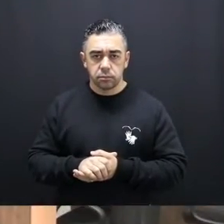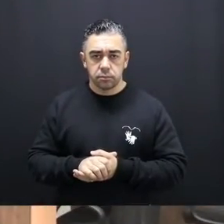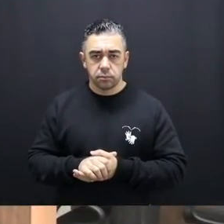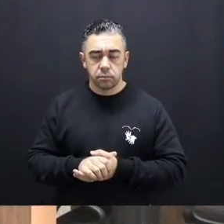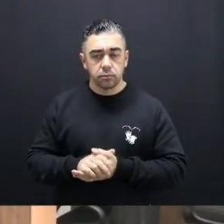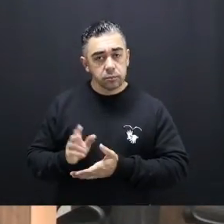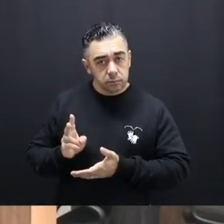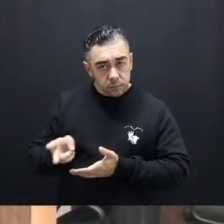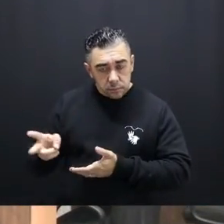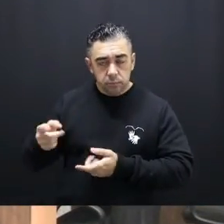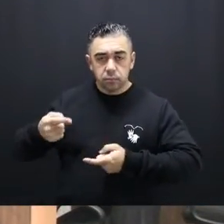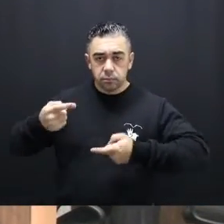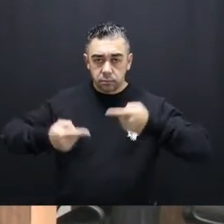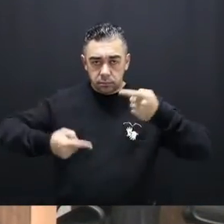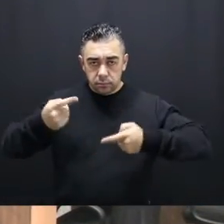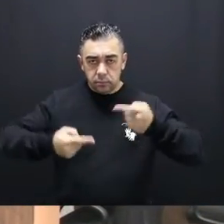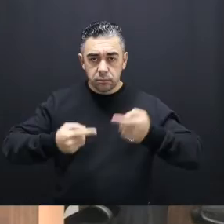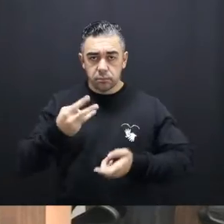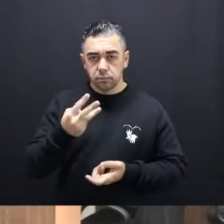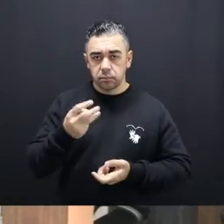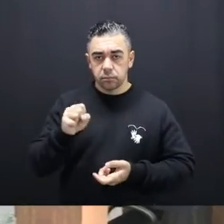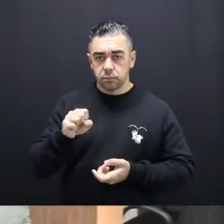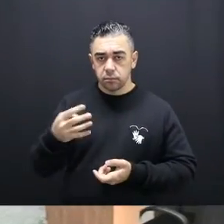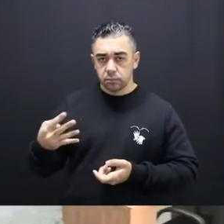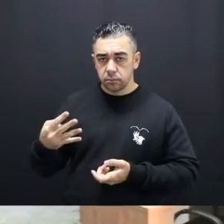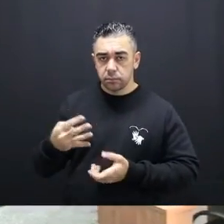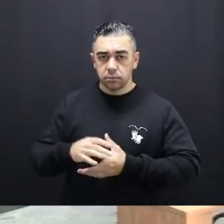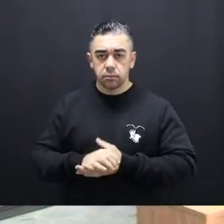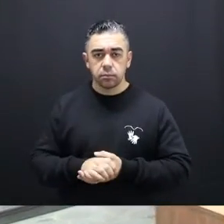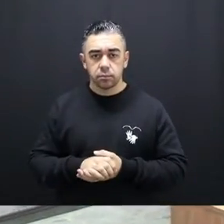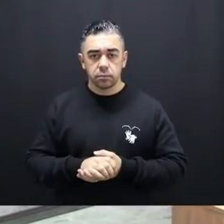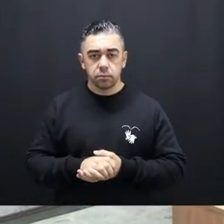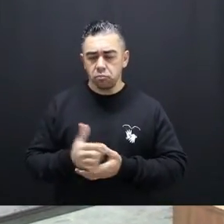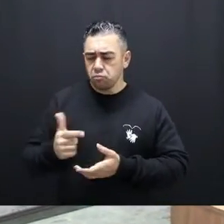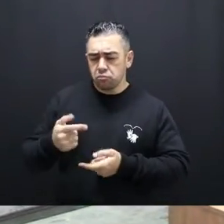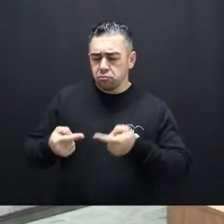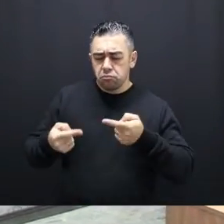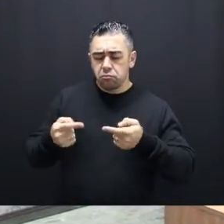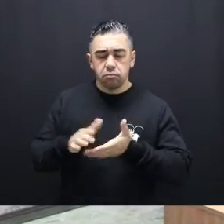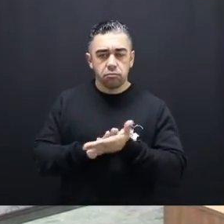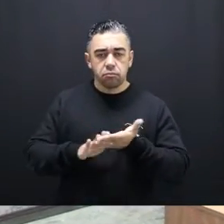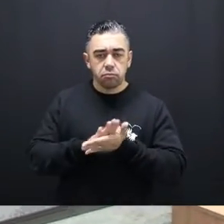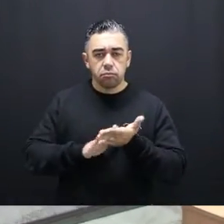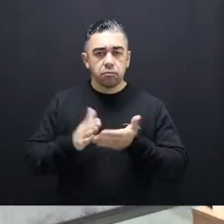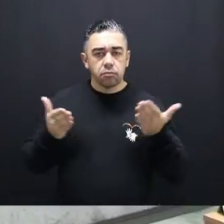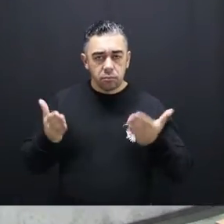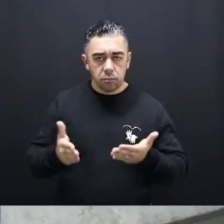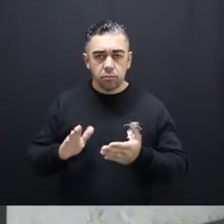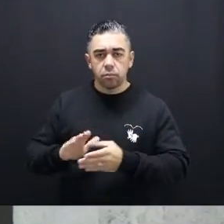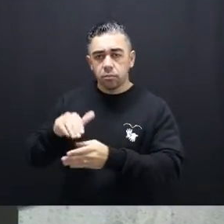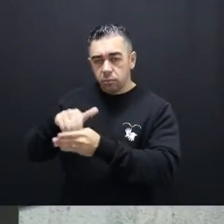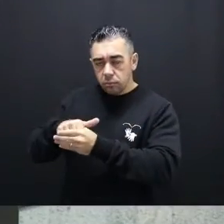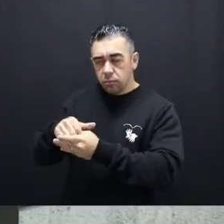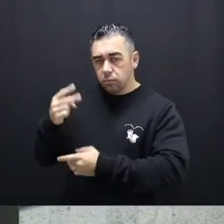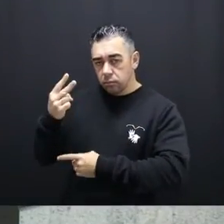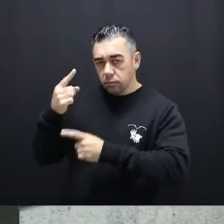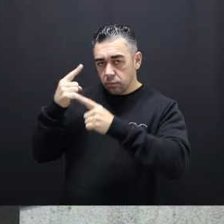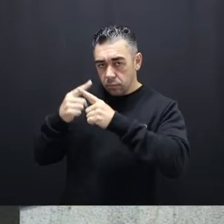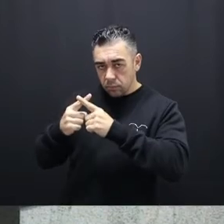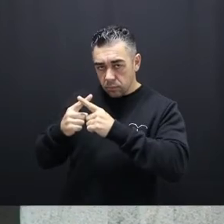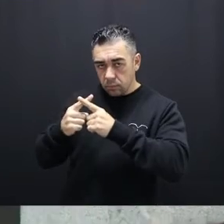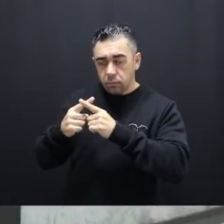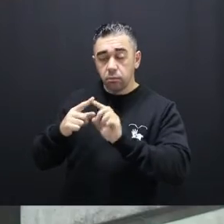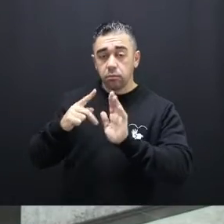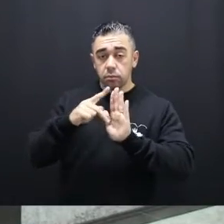e permanece em discussão projeto 374 não havendo mais discussão passamos a votação em segundo turno